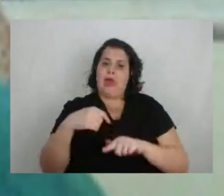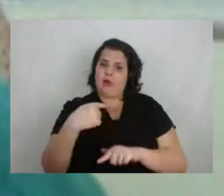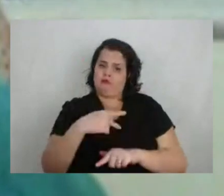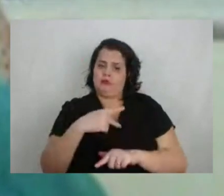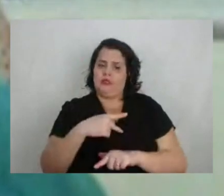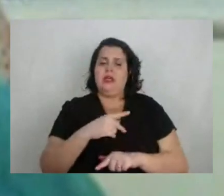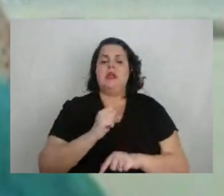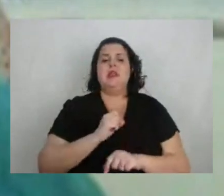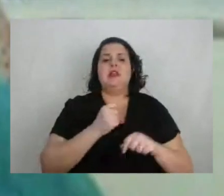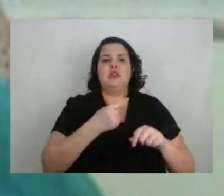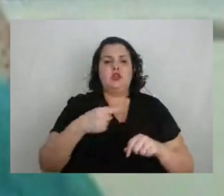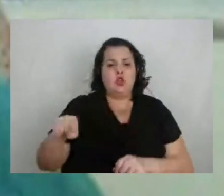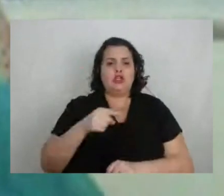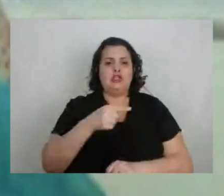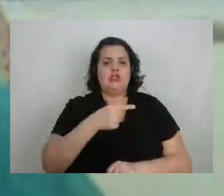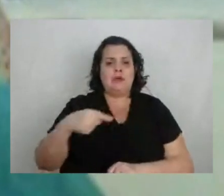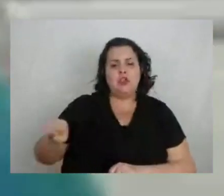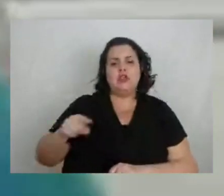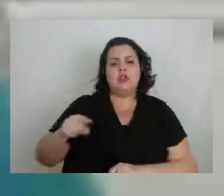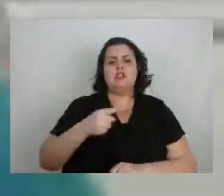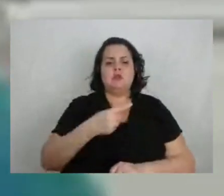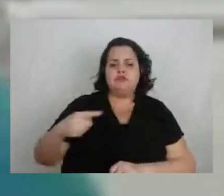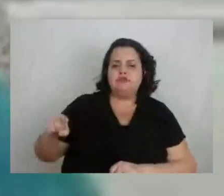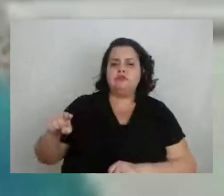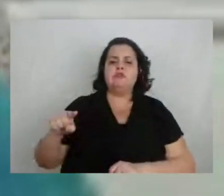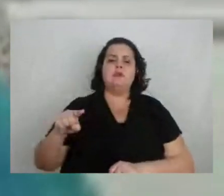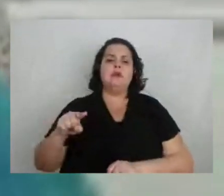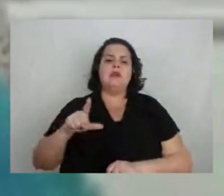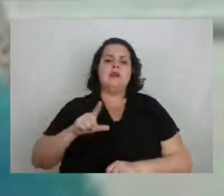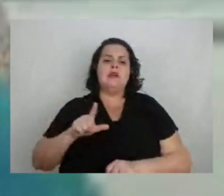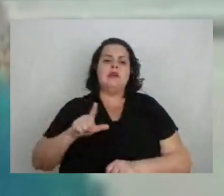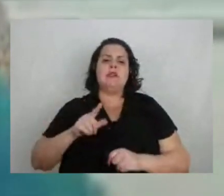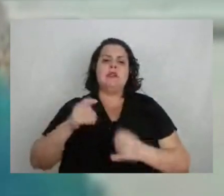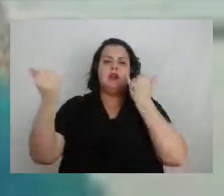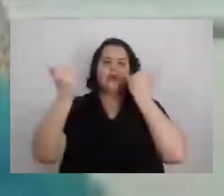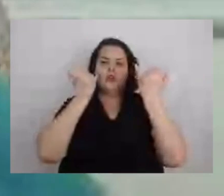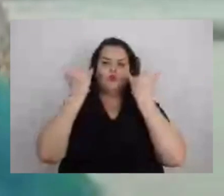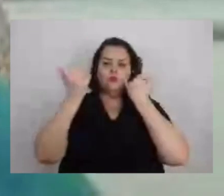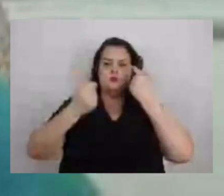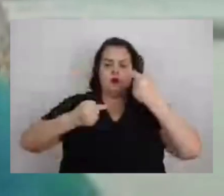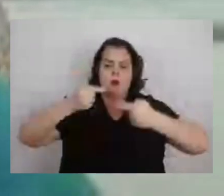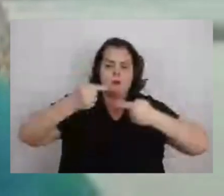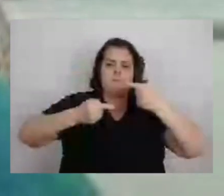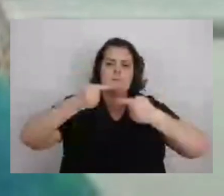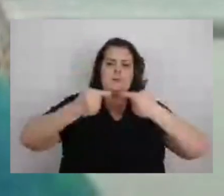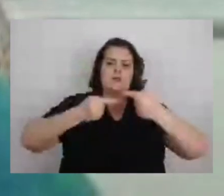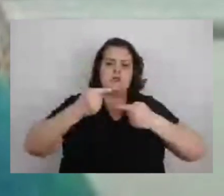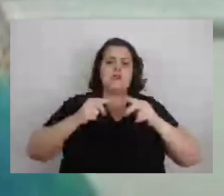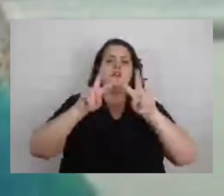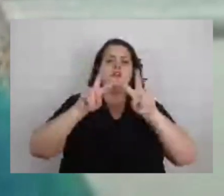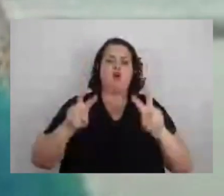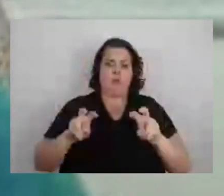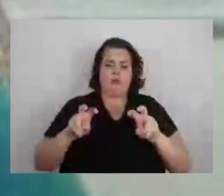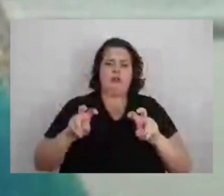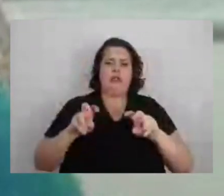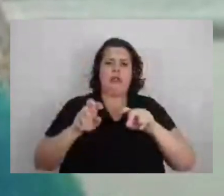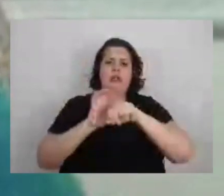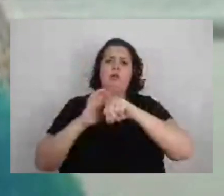a disponibilizar informações e debates sobre a pandemia. E nós vamos ter